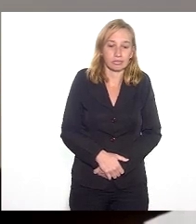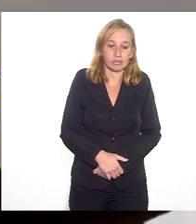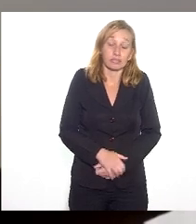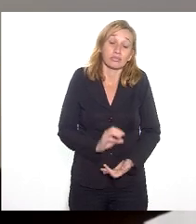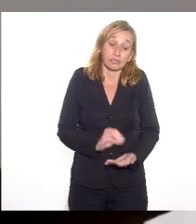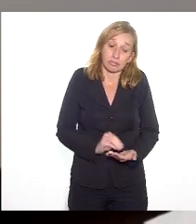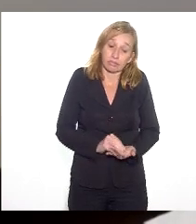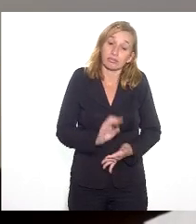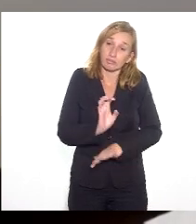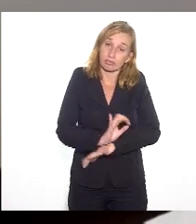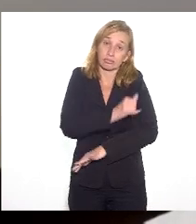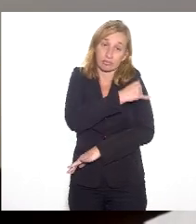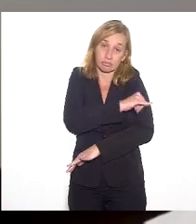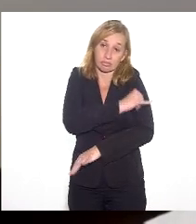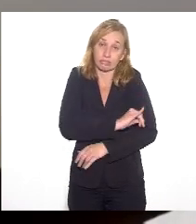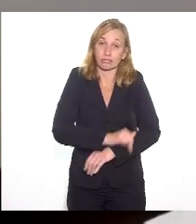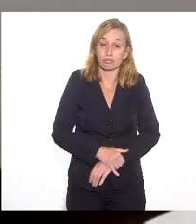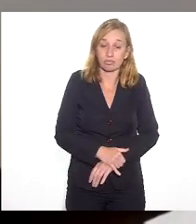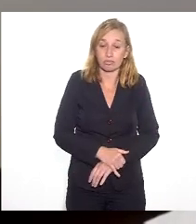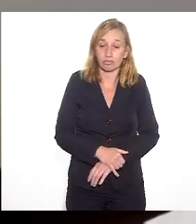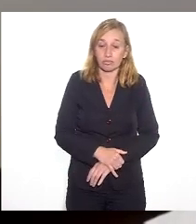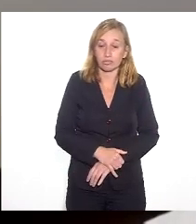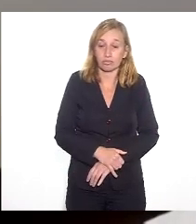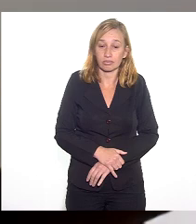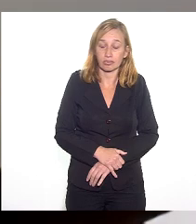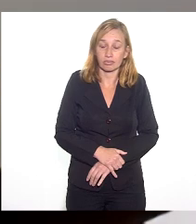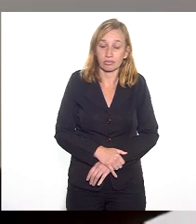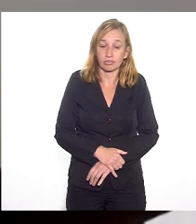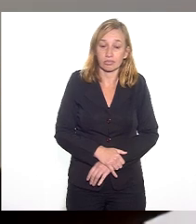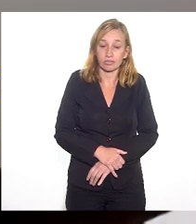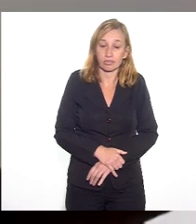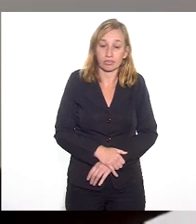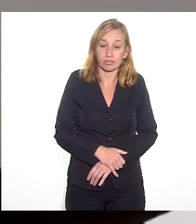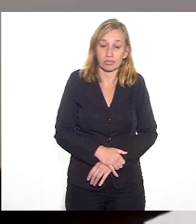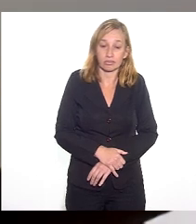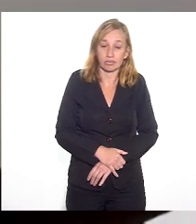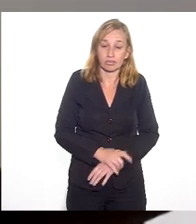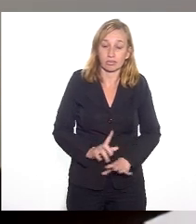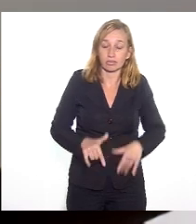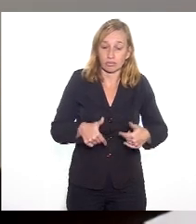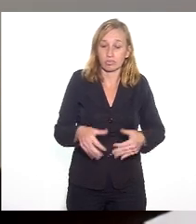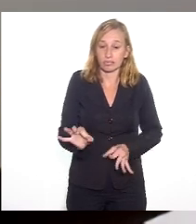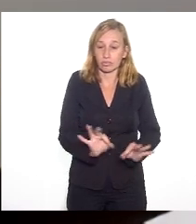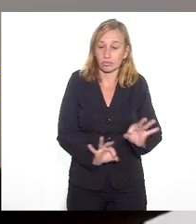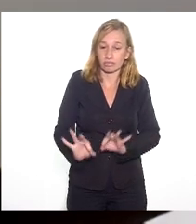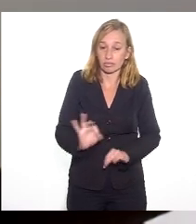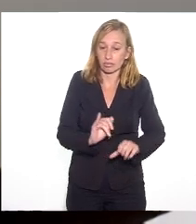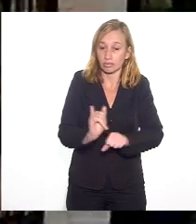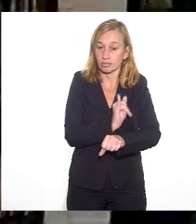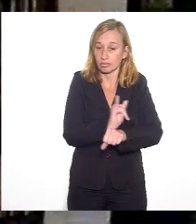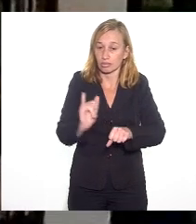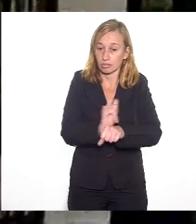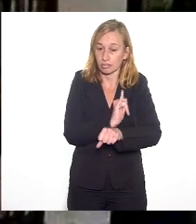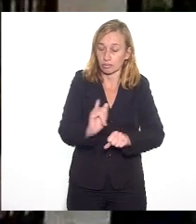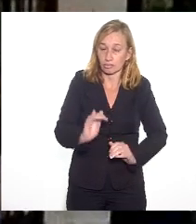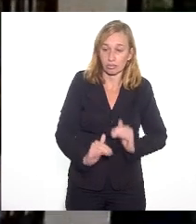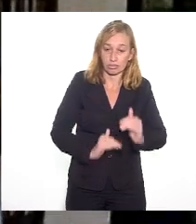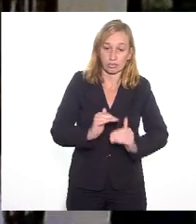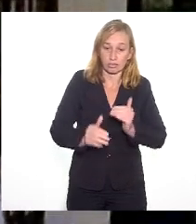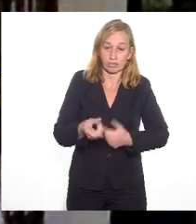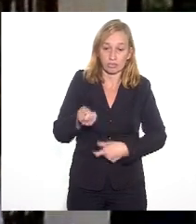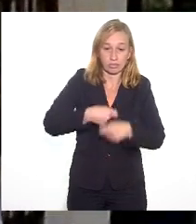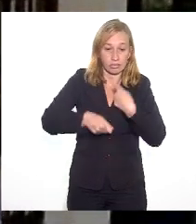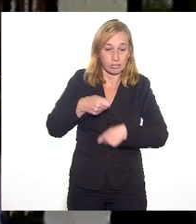do Rio de Janeiro a formulação de um plano estratégico de desenvolvimento